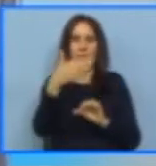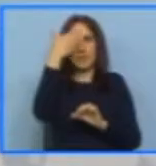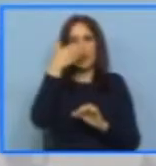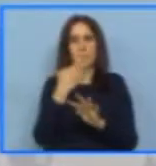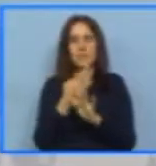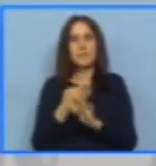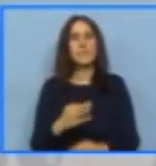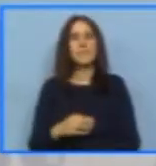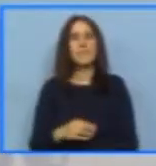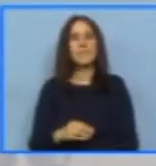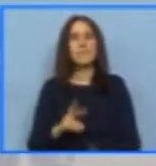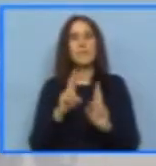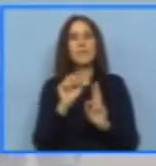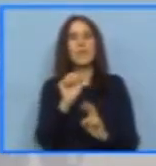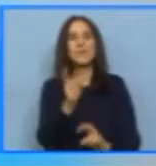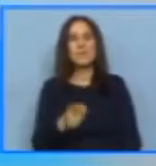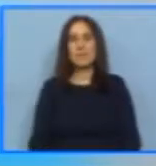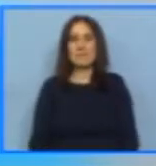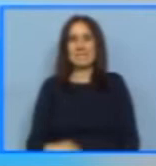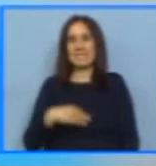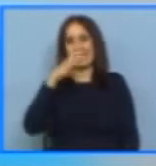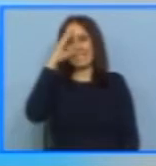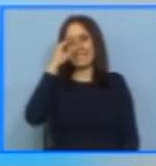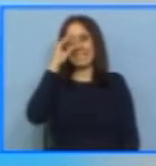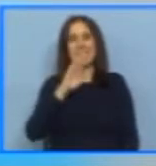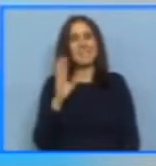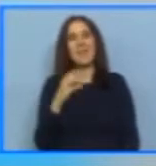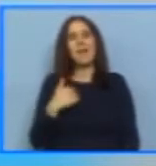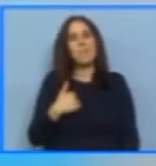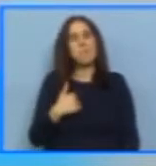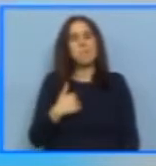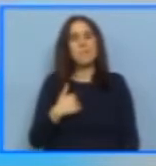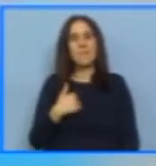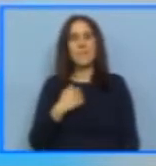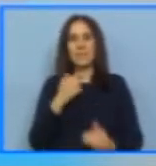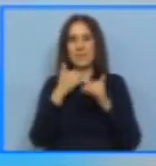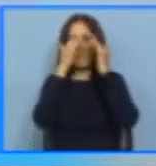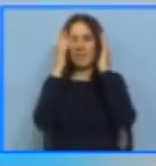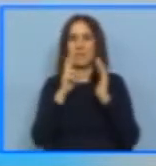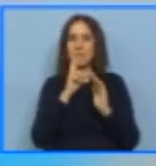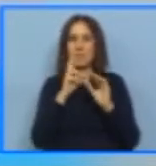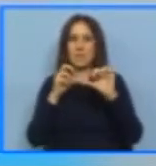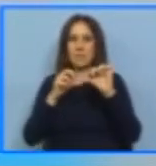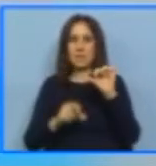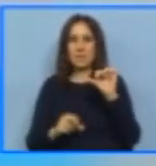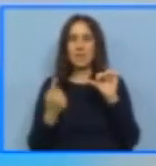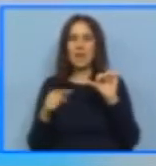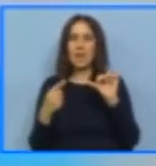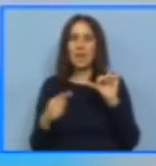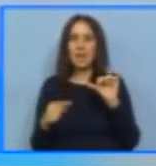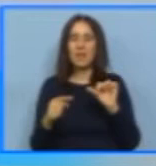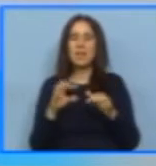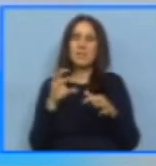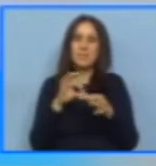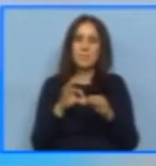festa. Ai, não sei. Isso eu não sei. Isso eu sei que a própria mensagem de Fátima tem ingredientes que têm a